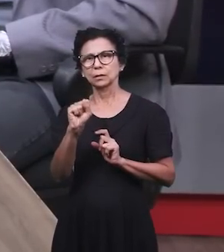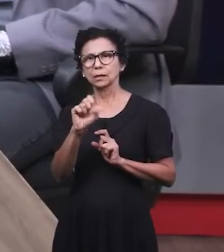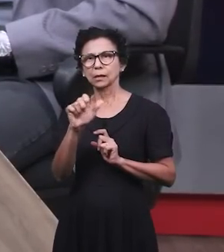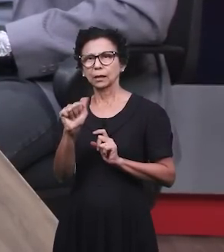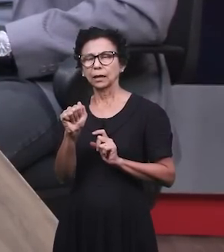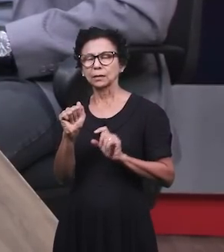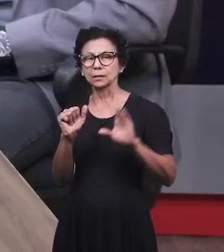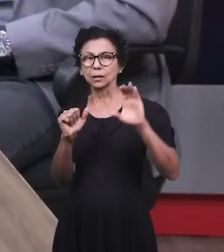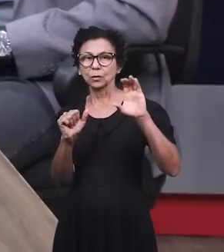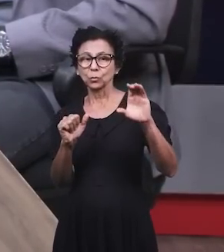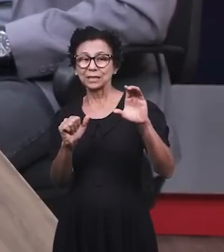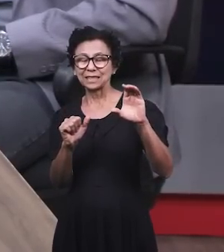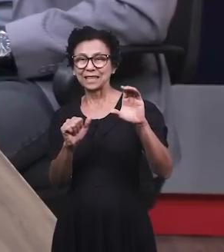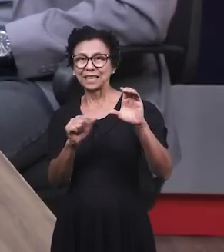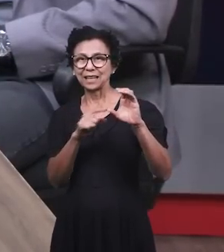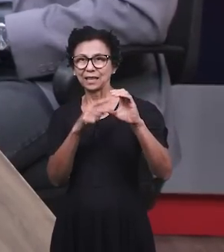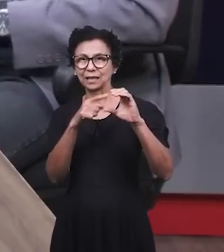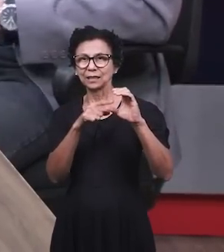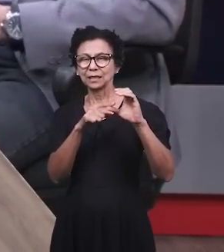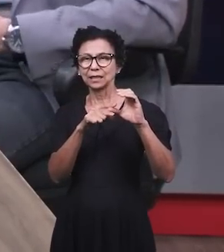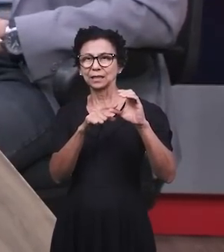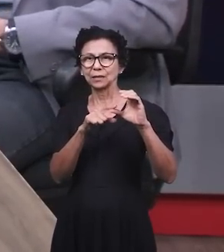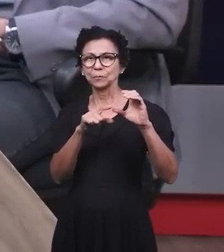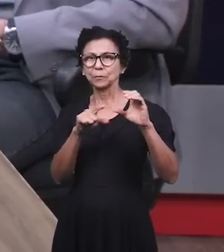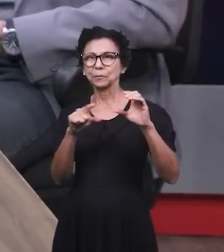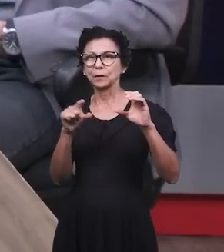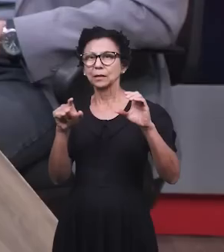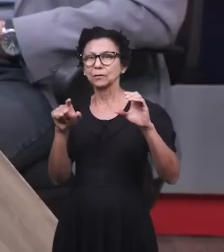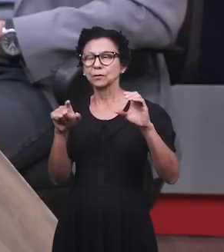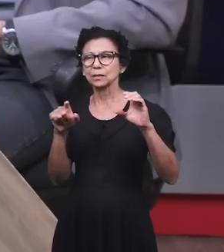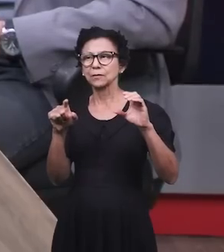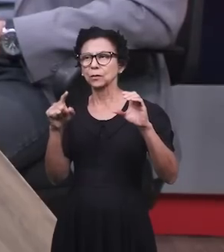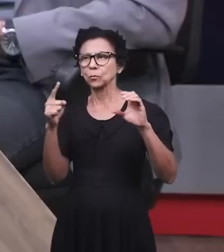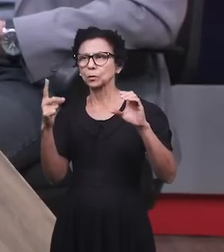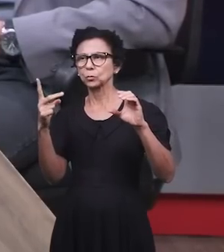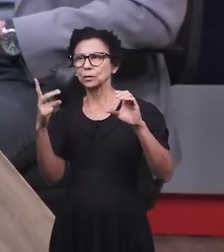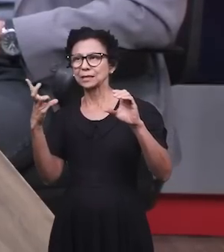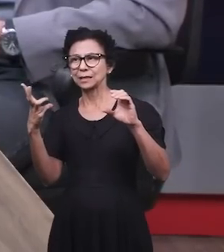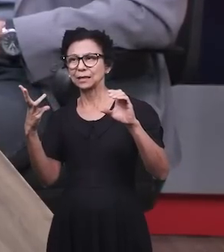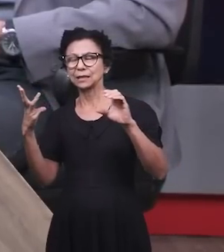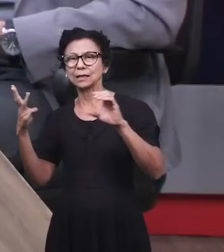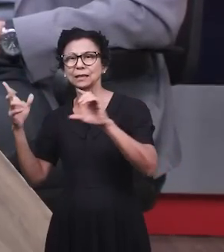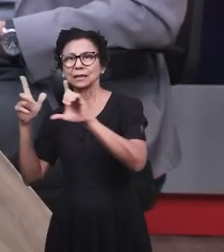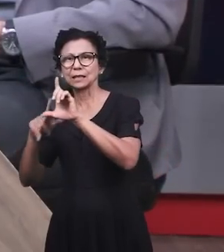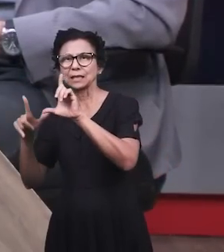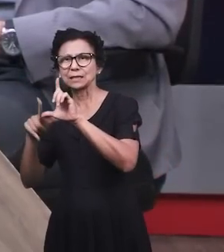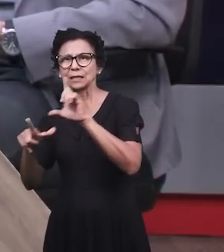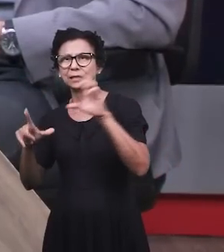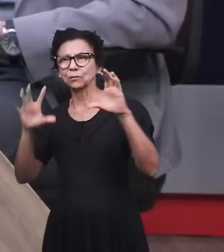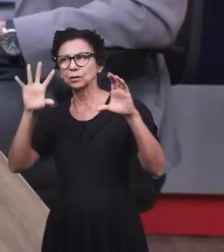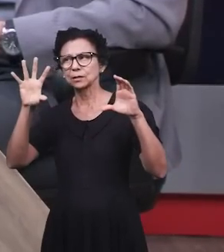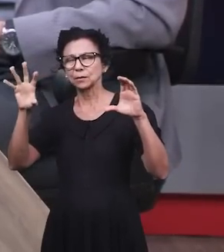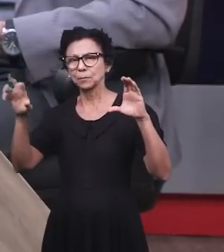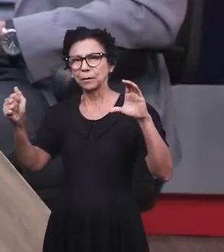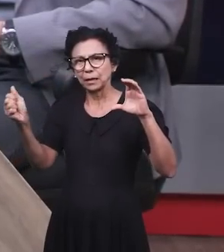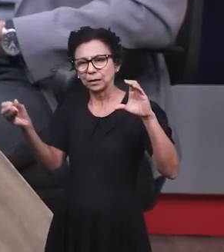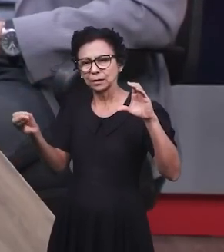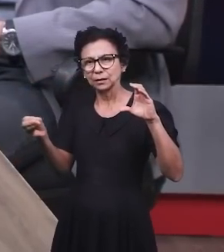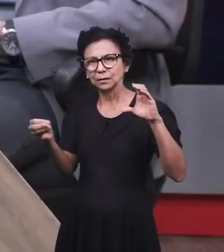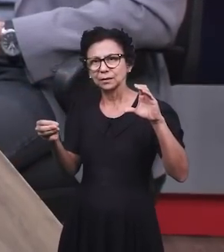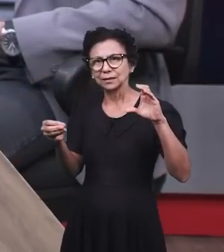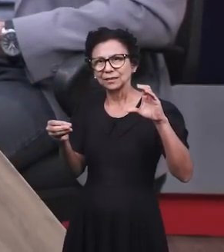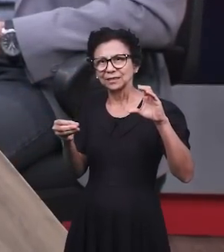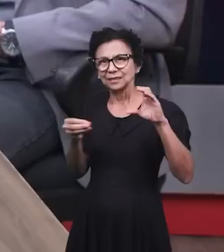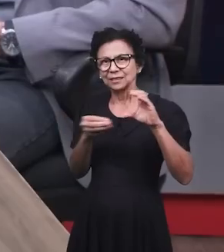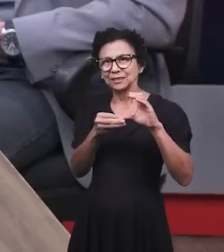lugar do C, você pega 3 letras na frente e coloca. Okay. Quando a pessoa olha a mensagem, né, fica uma coisa realmente sem sentido.